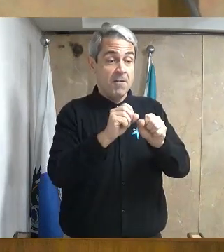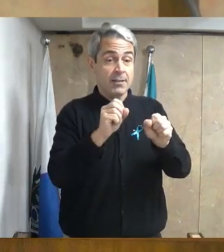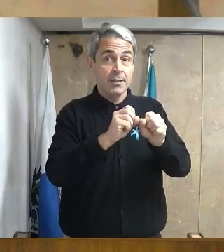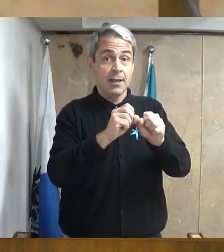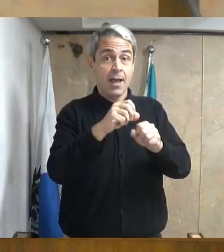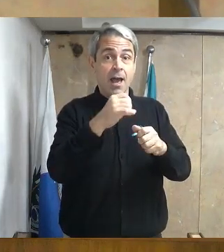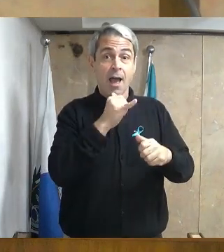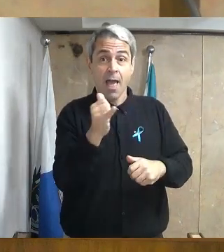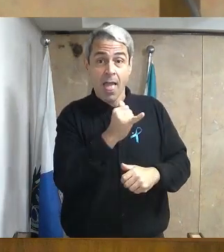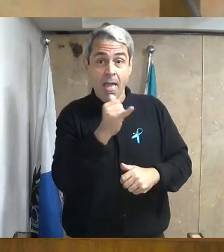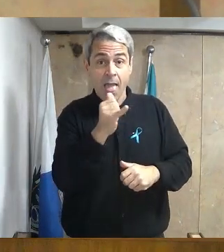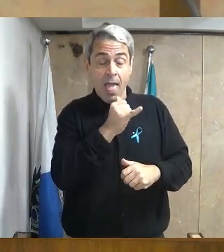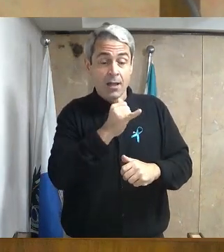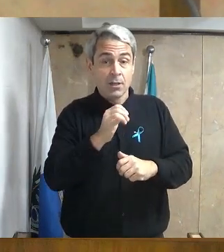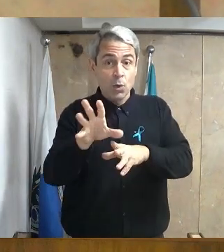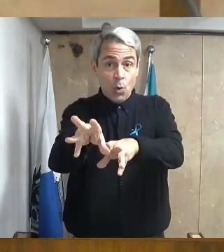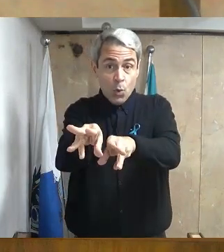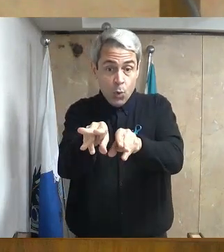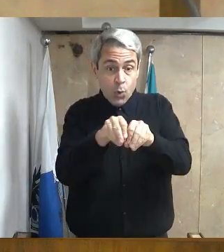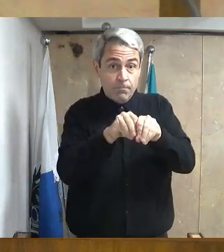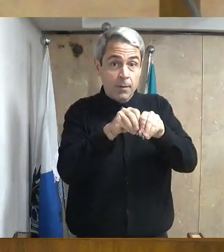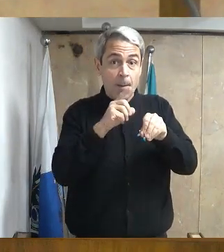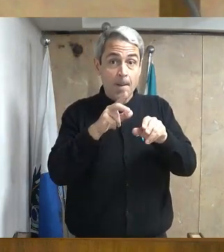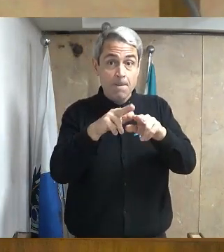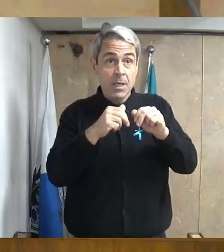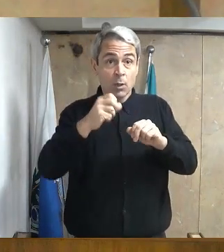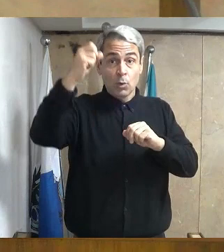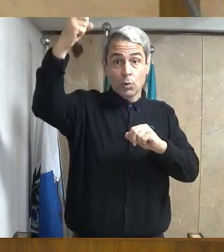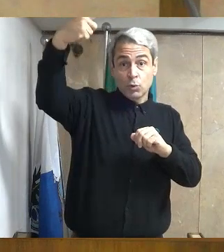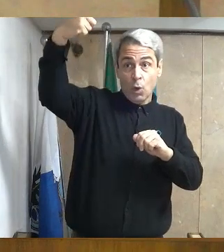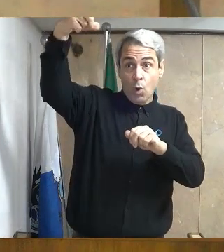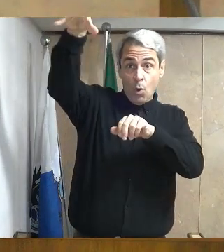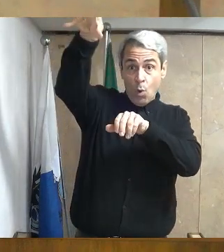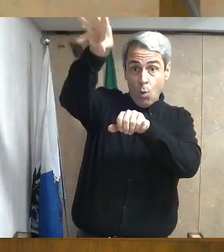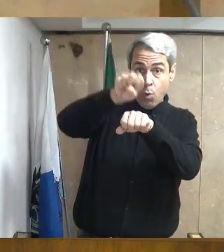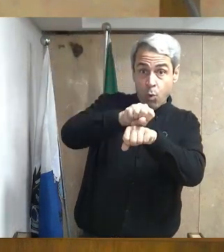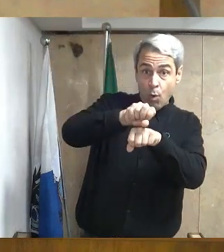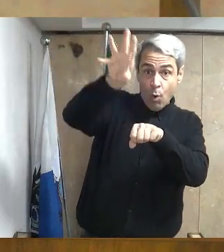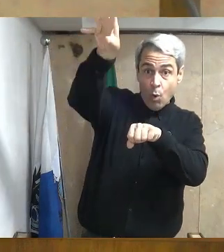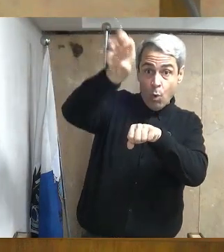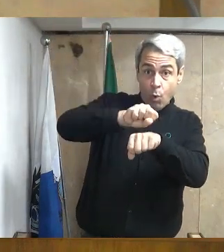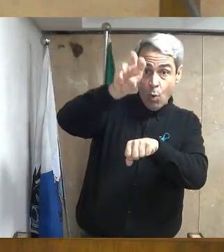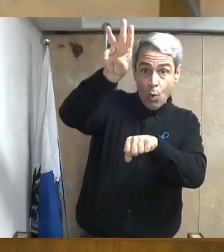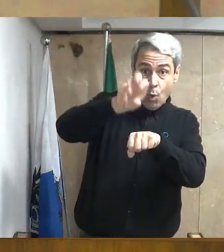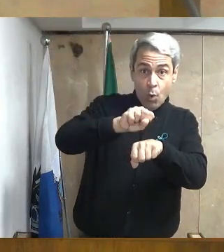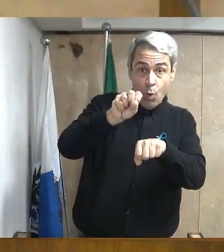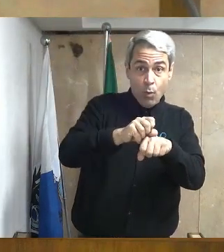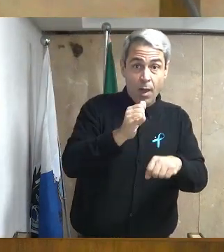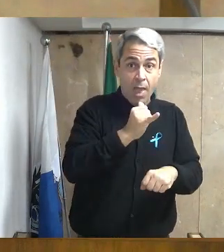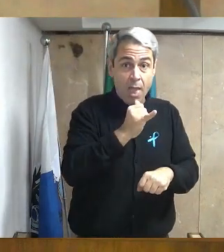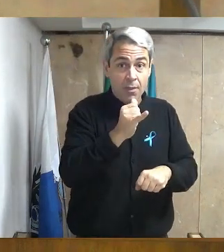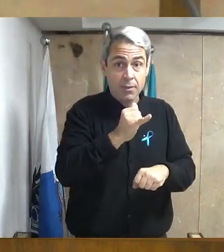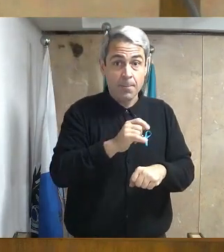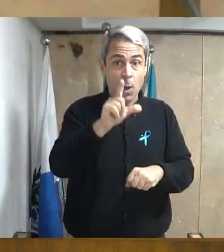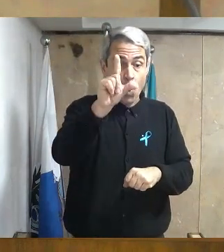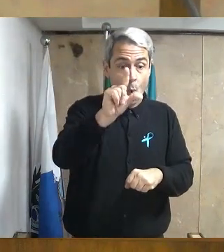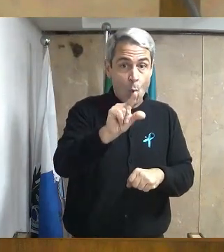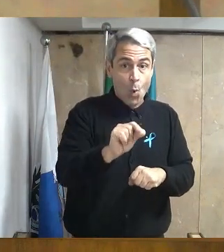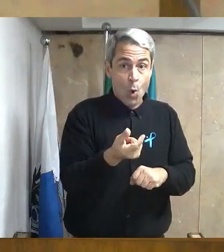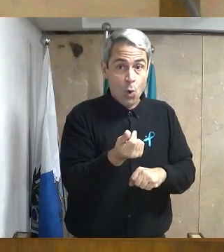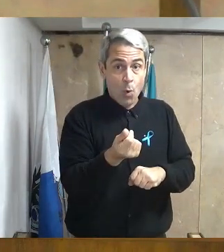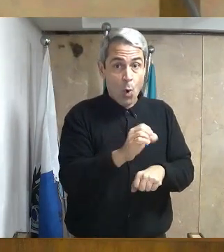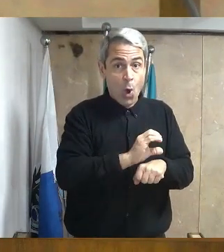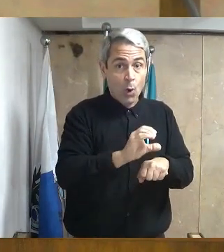elétrica a partir da captação dos raios solares, relevante medida em prol da redução de custos para o erário.